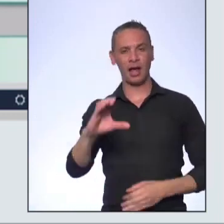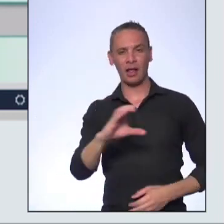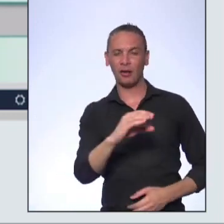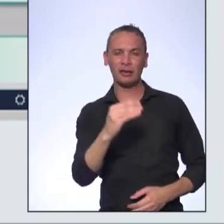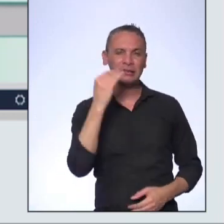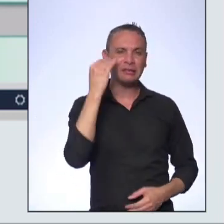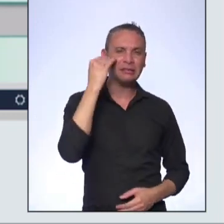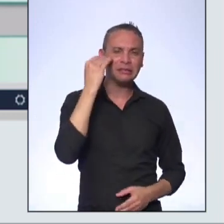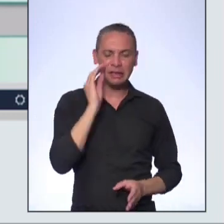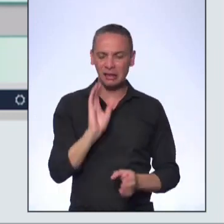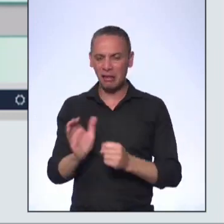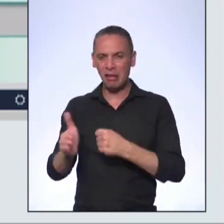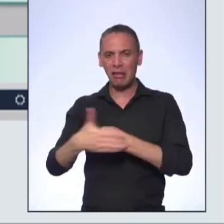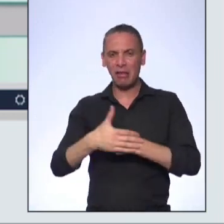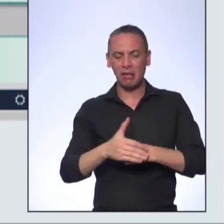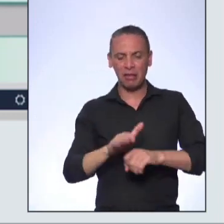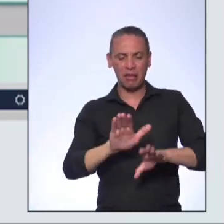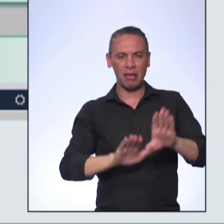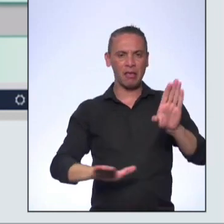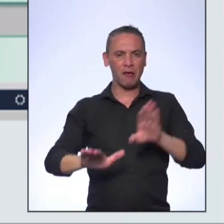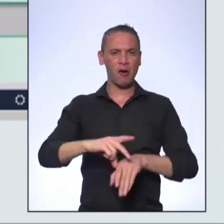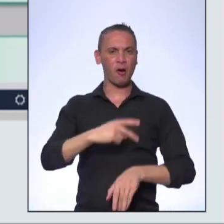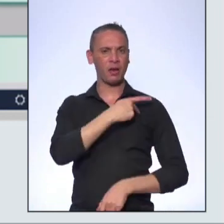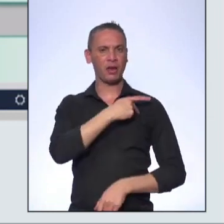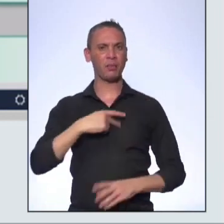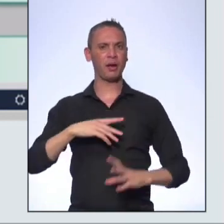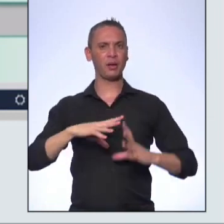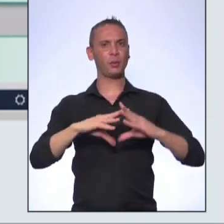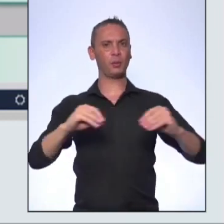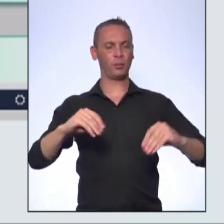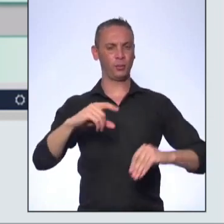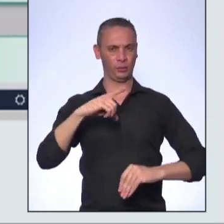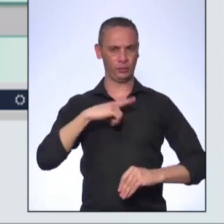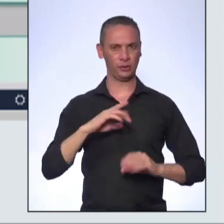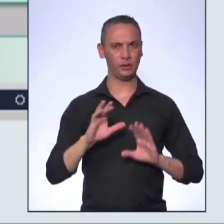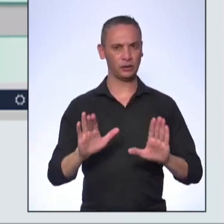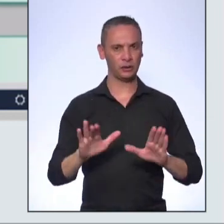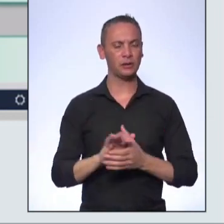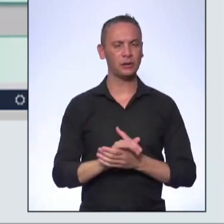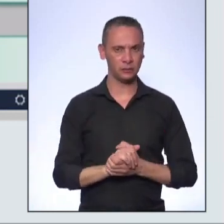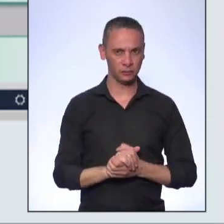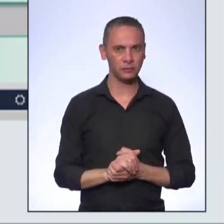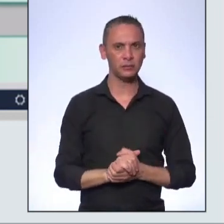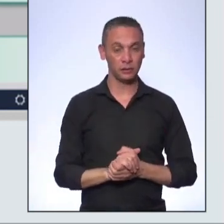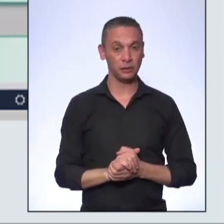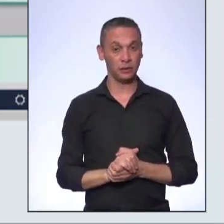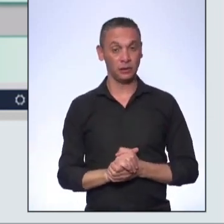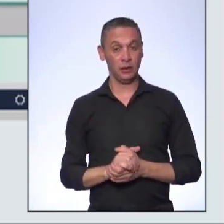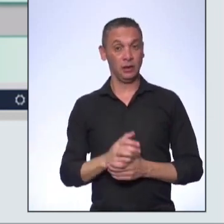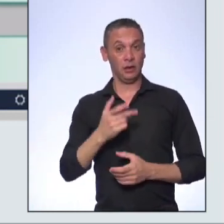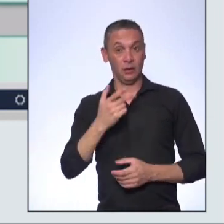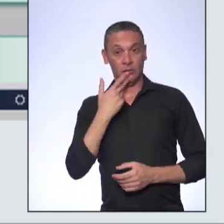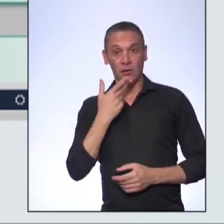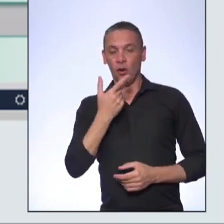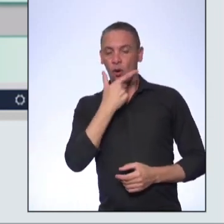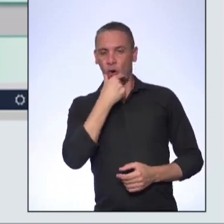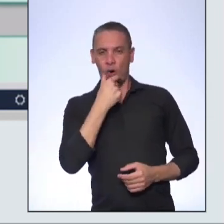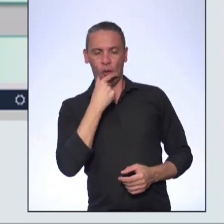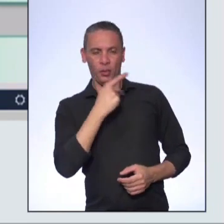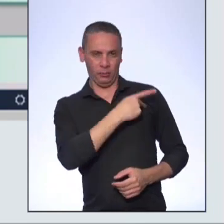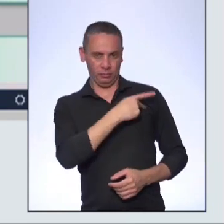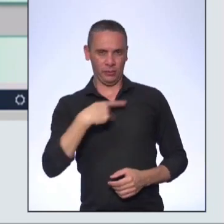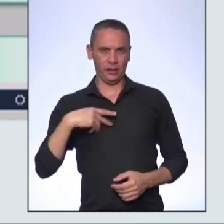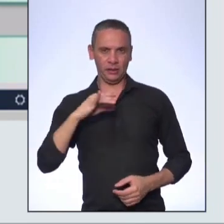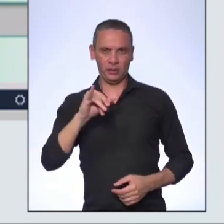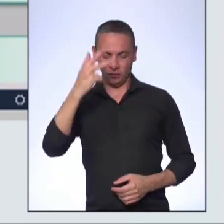forma restringir a ação de Padre Cícero, porém sem sucesso. Padre Cícero utilizou sua imensa popularidade